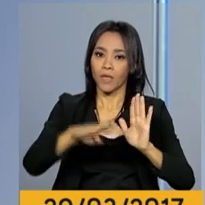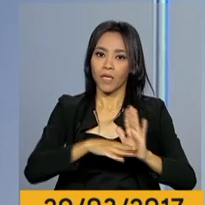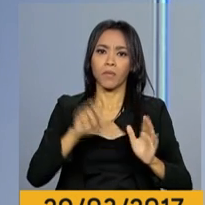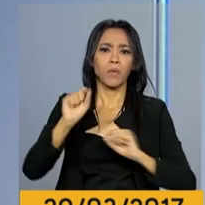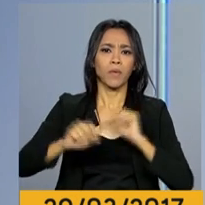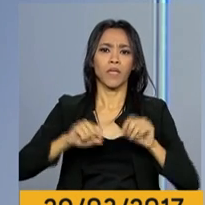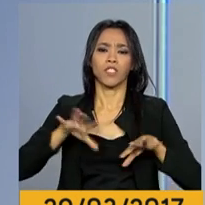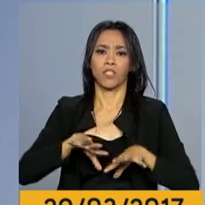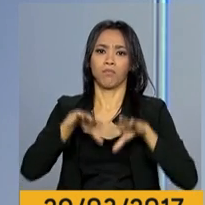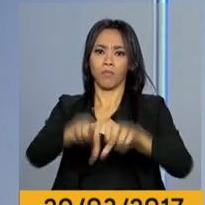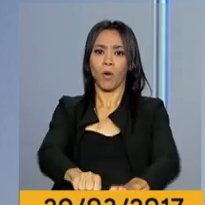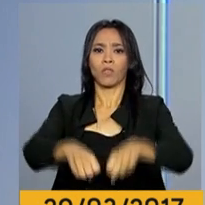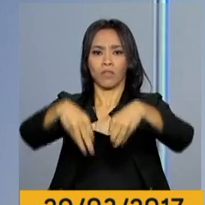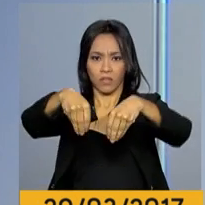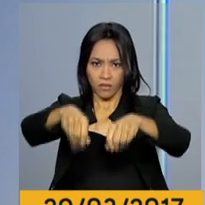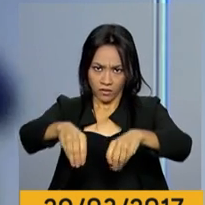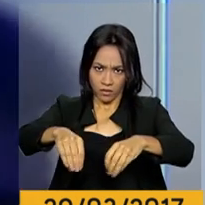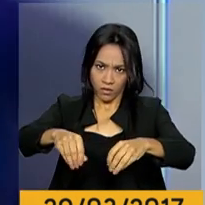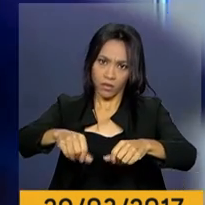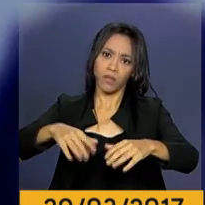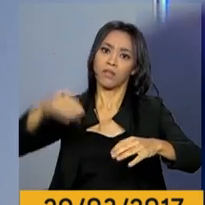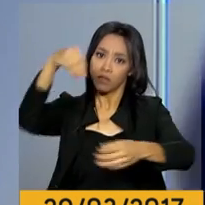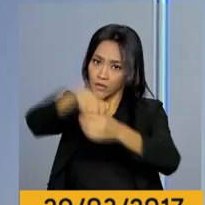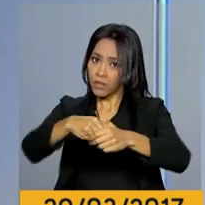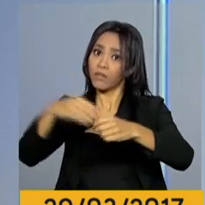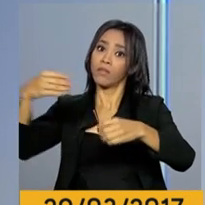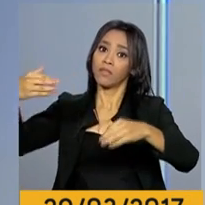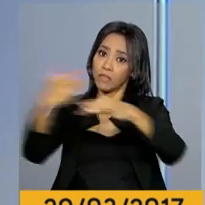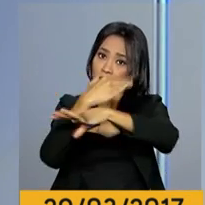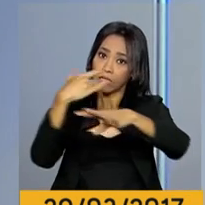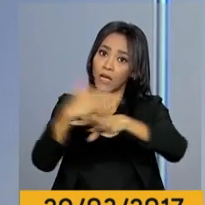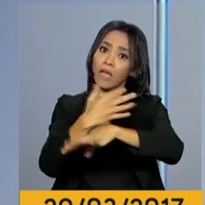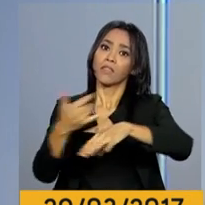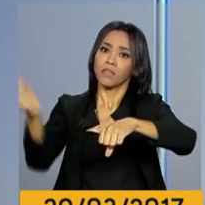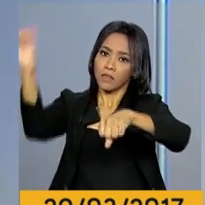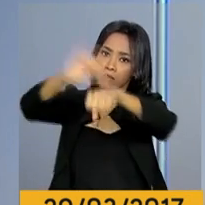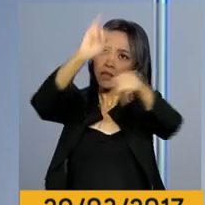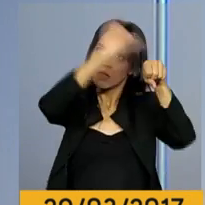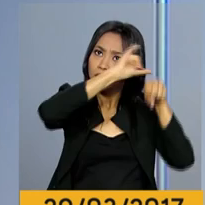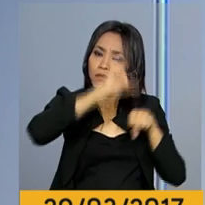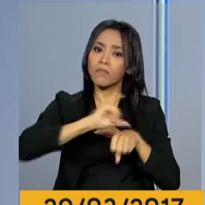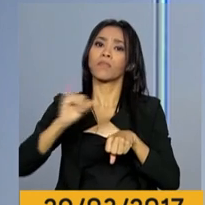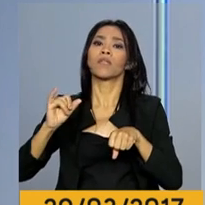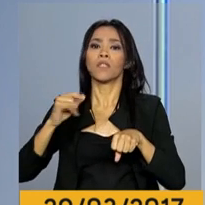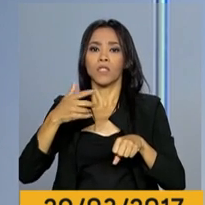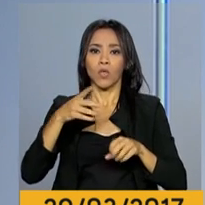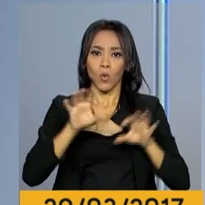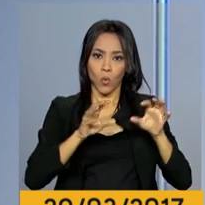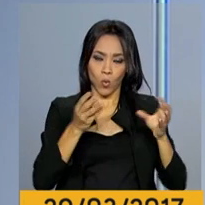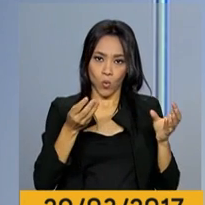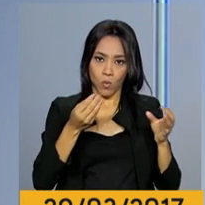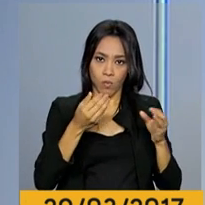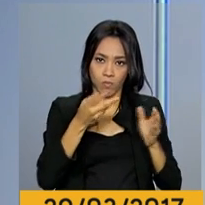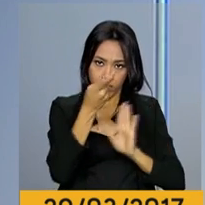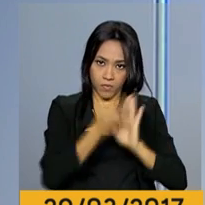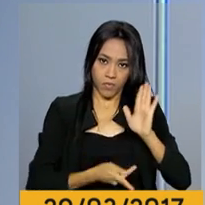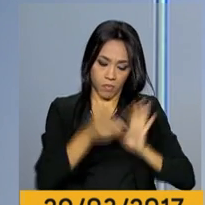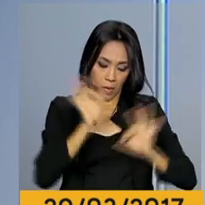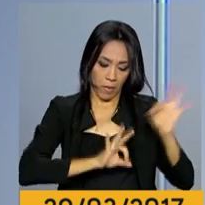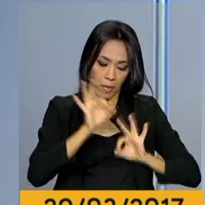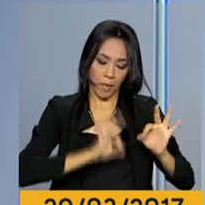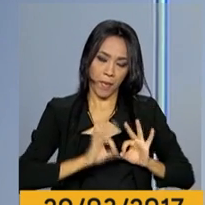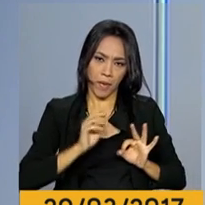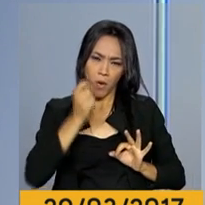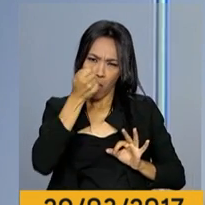fundiária nas cidades e o plano está praticamente pronto o dobro no honroso